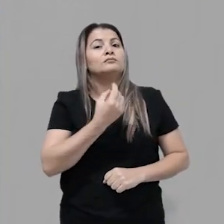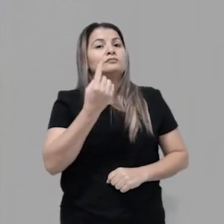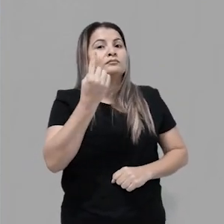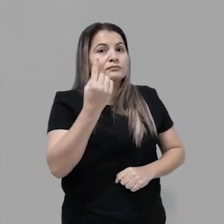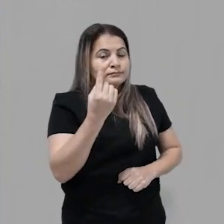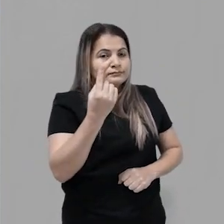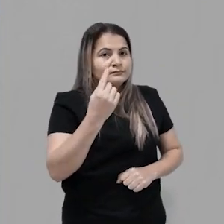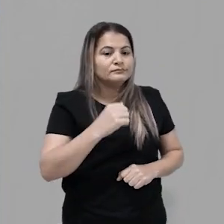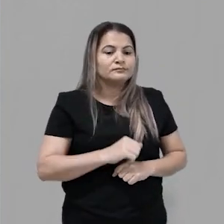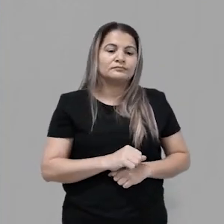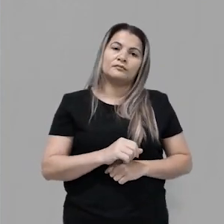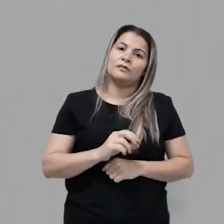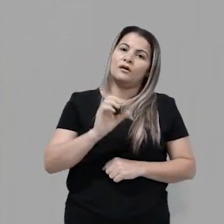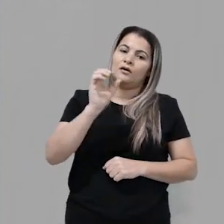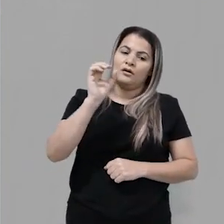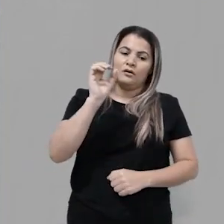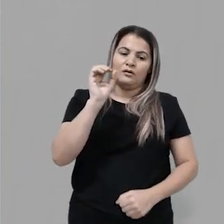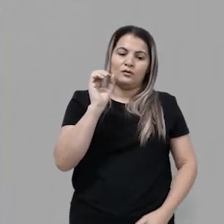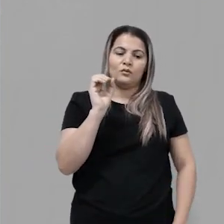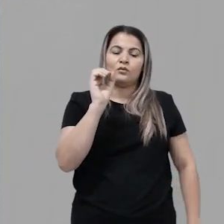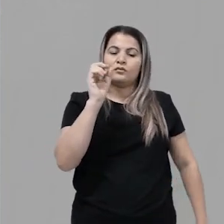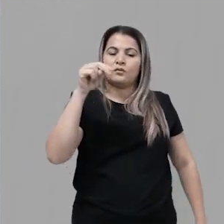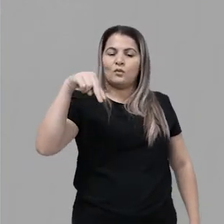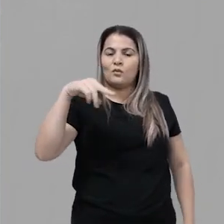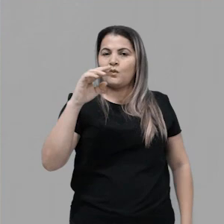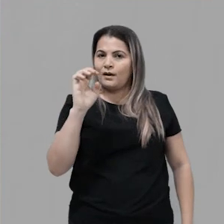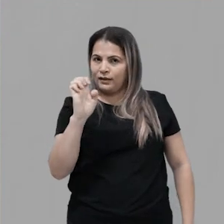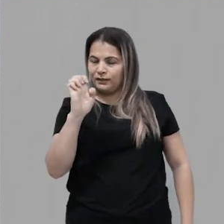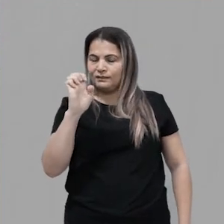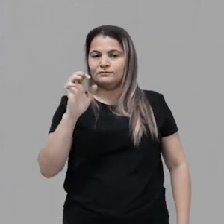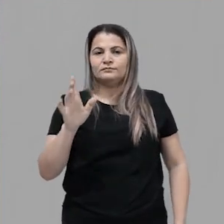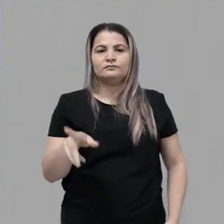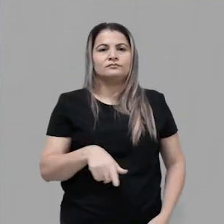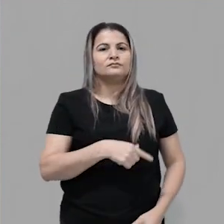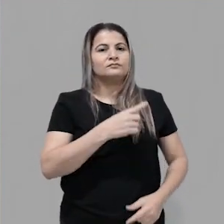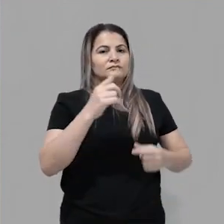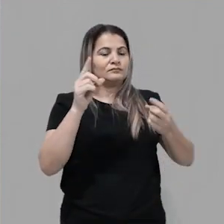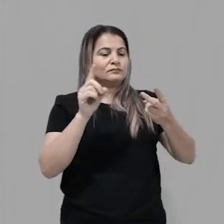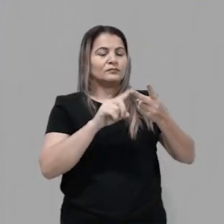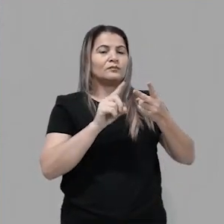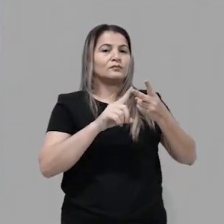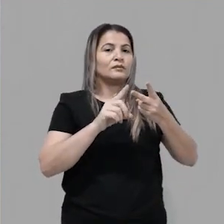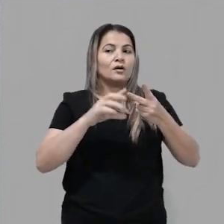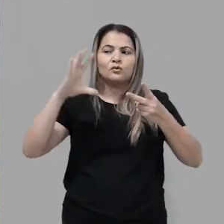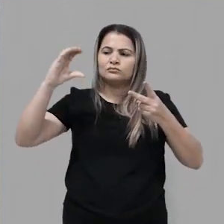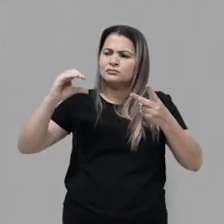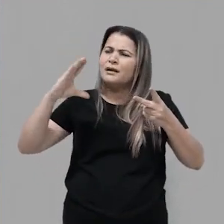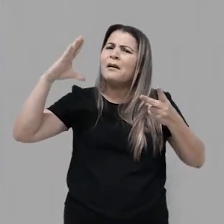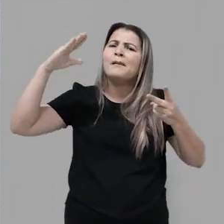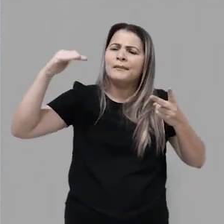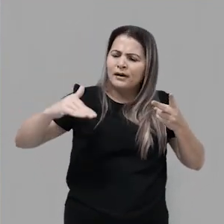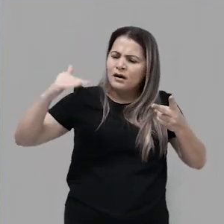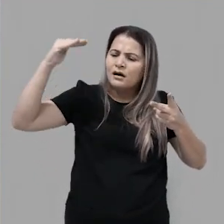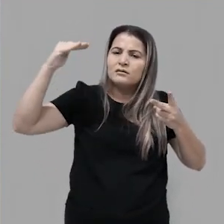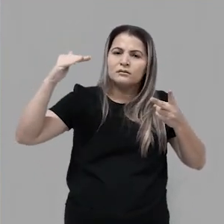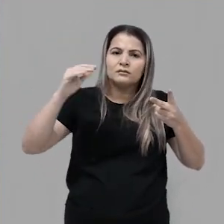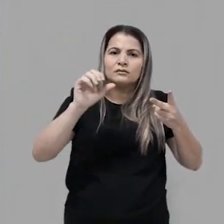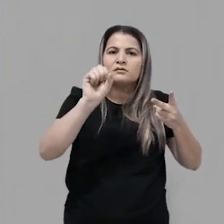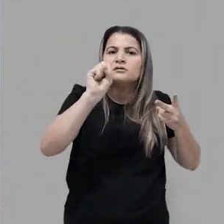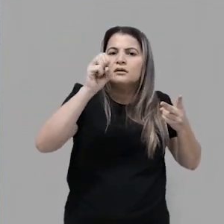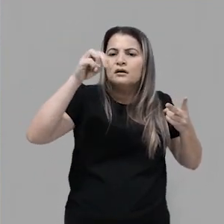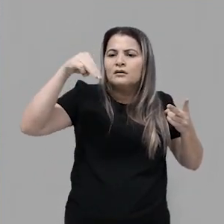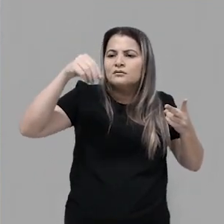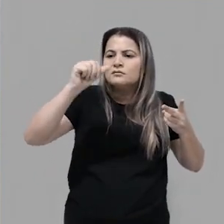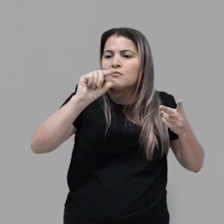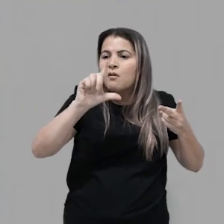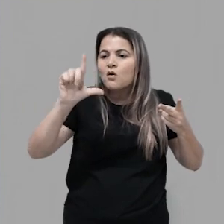aqui. A, você poderia colocar o numeral, 1. Small é o tamanho, porque aqui não tem nada de opinião. Eu não disse